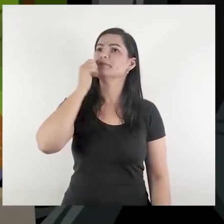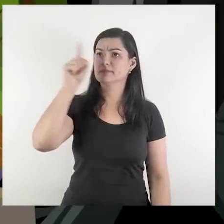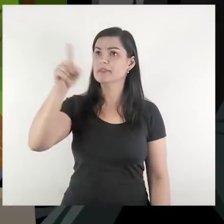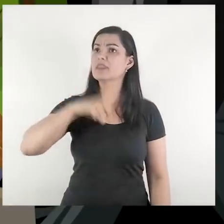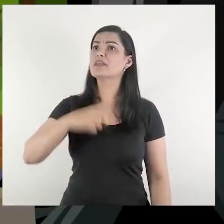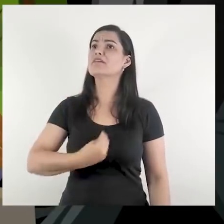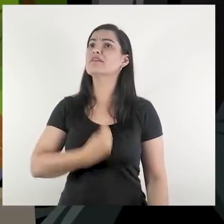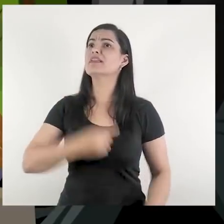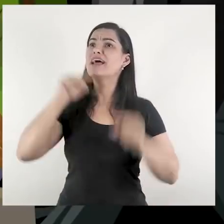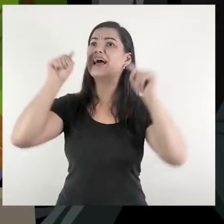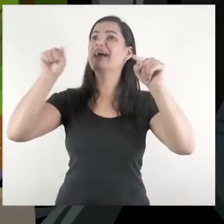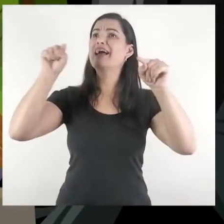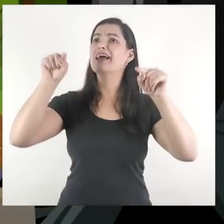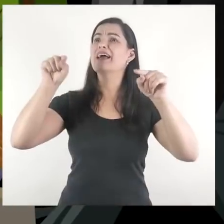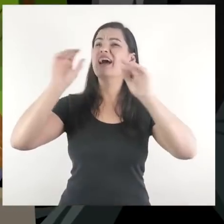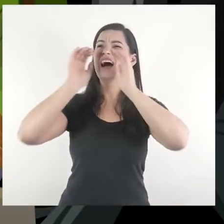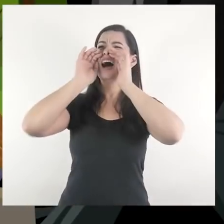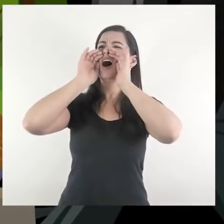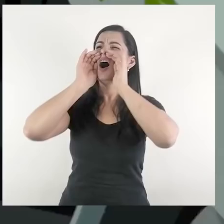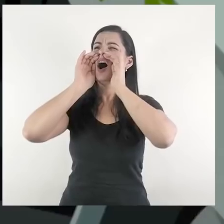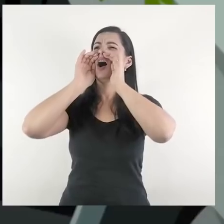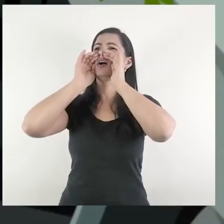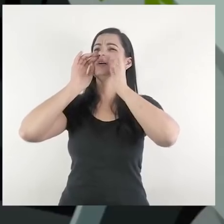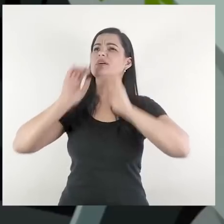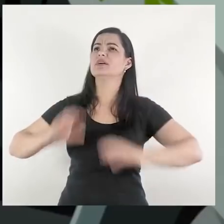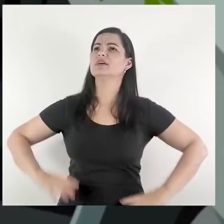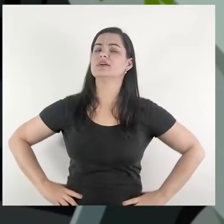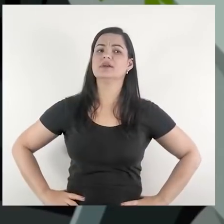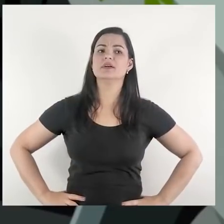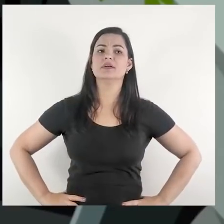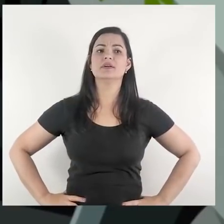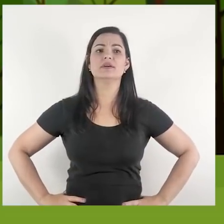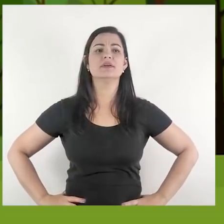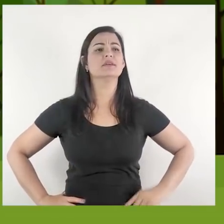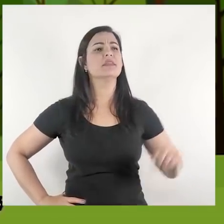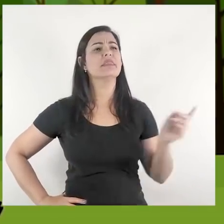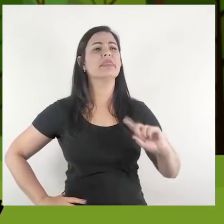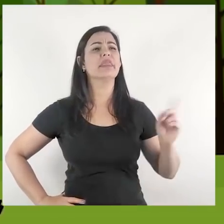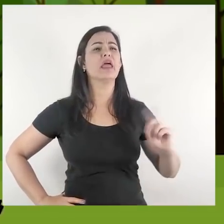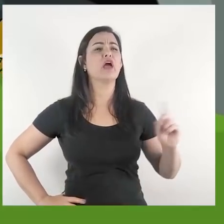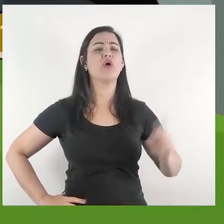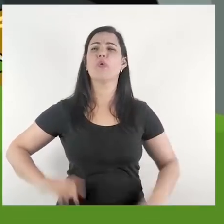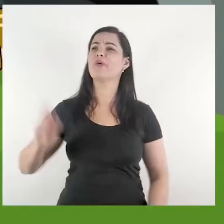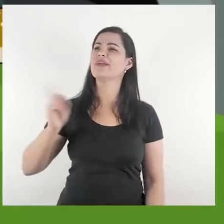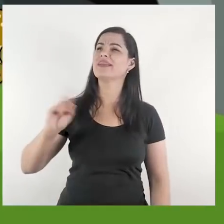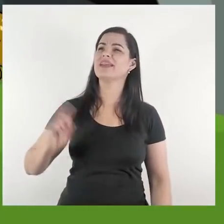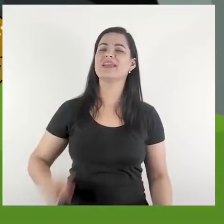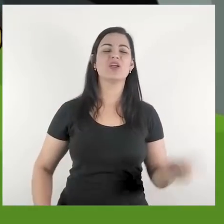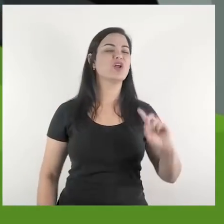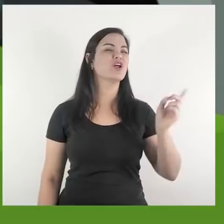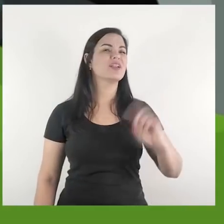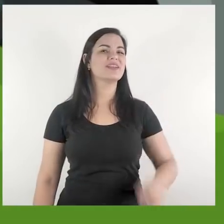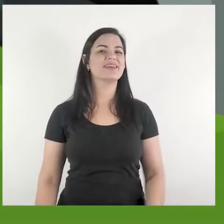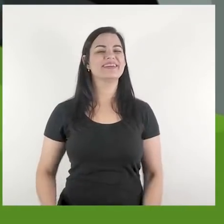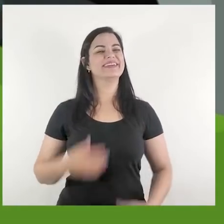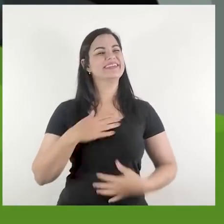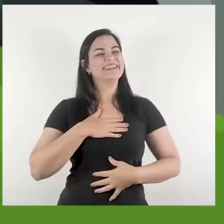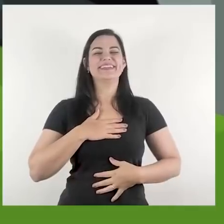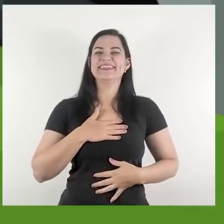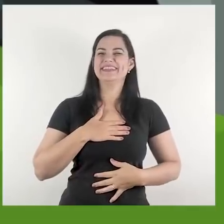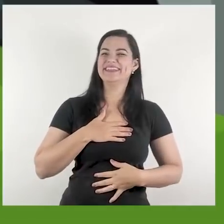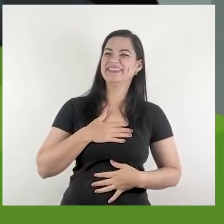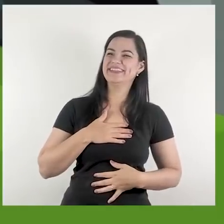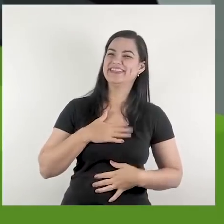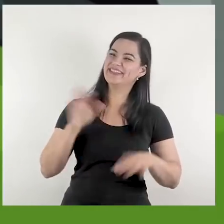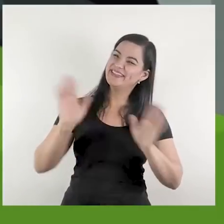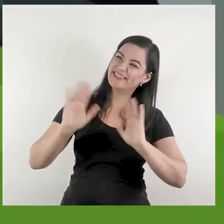Você está aí? Você está aí? Você está aí? Você está aí? Não. Oi, pessoal.